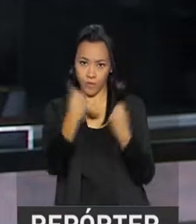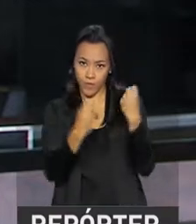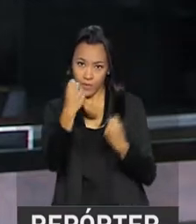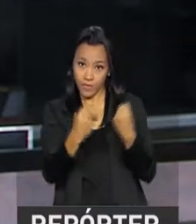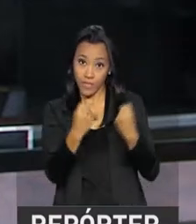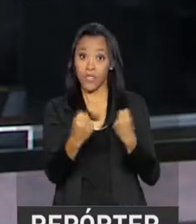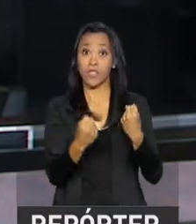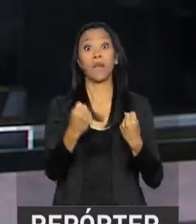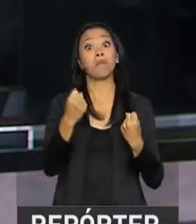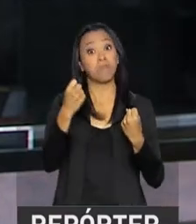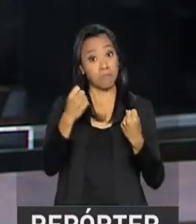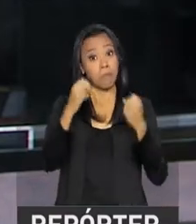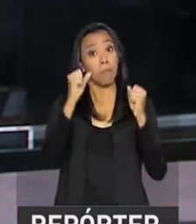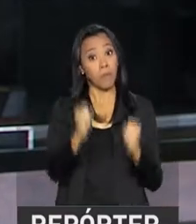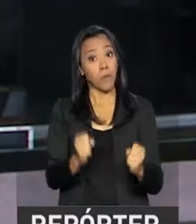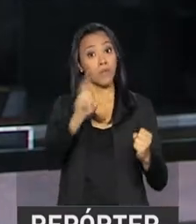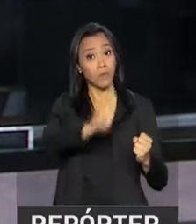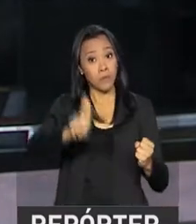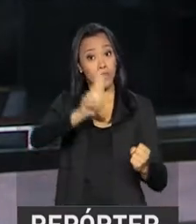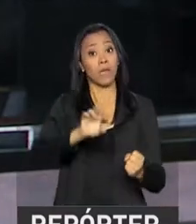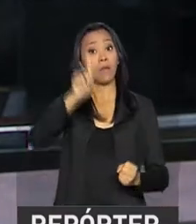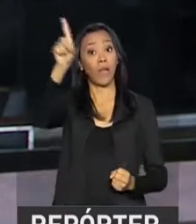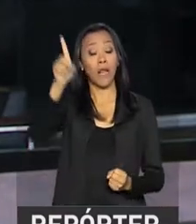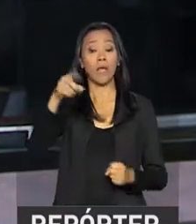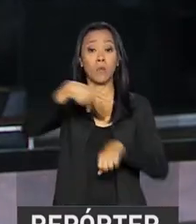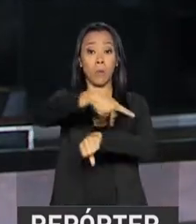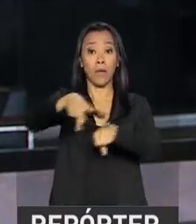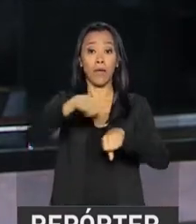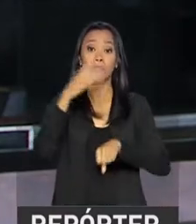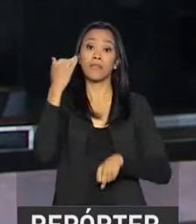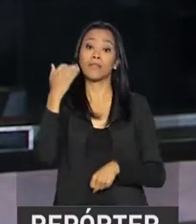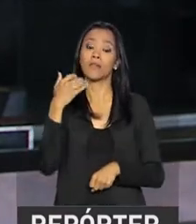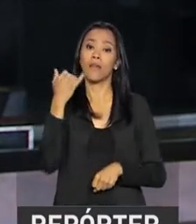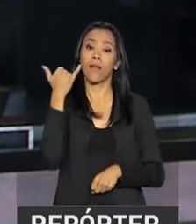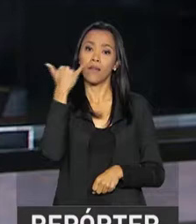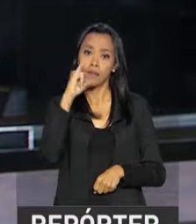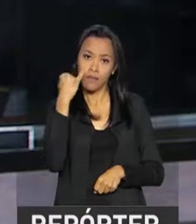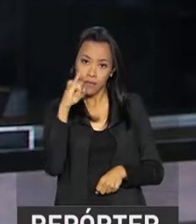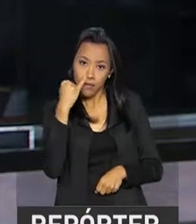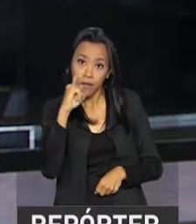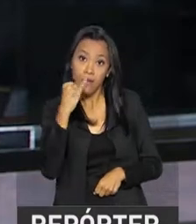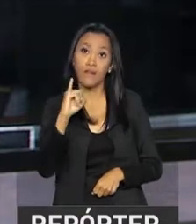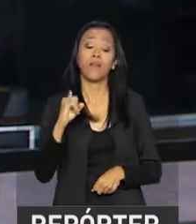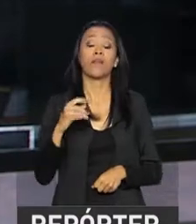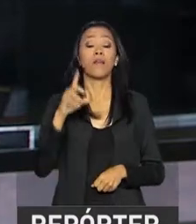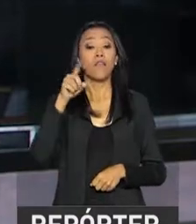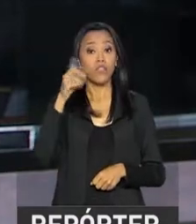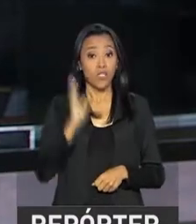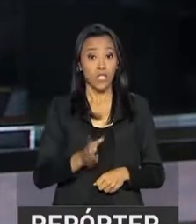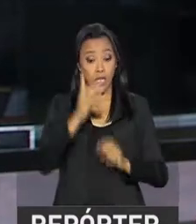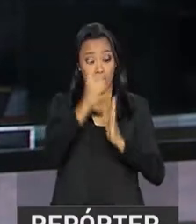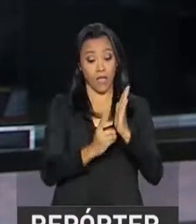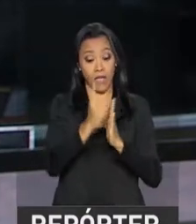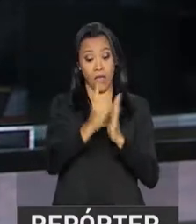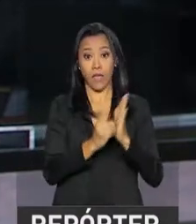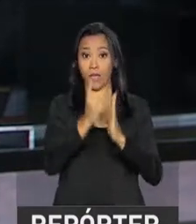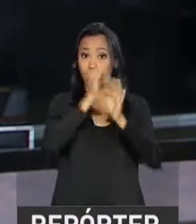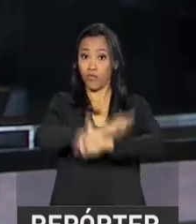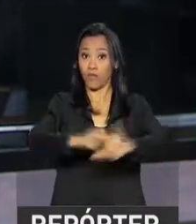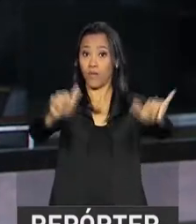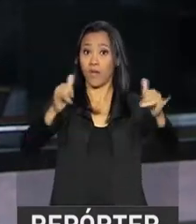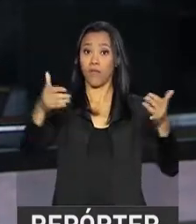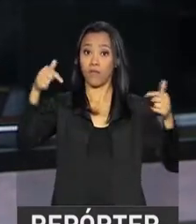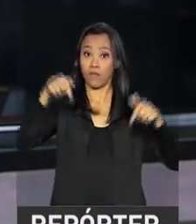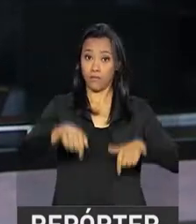valer na itália é esse decreto ele foi publicar publicado nesta quinta-feira no diário oficial da união